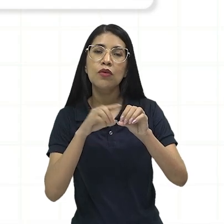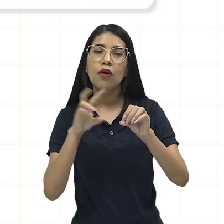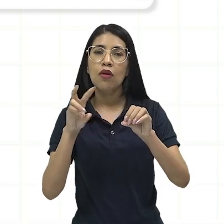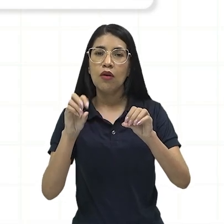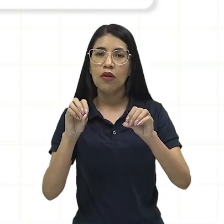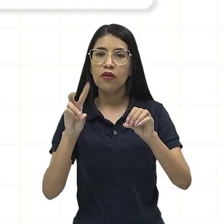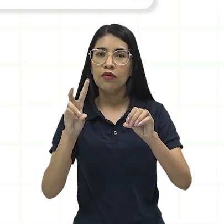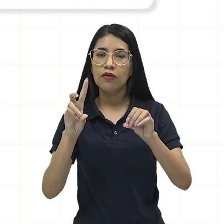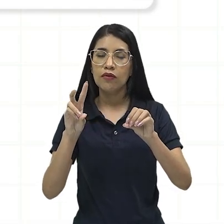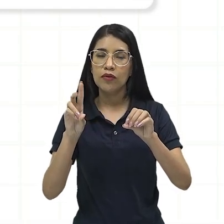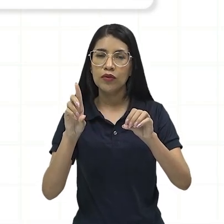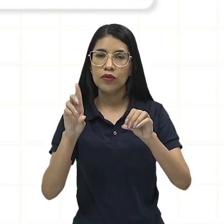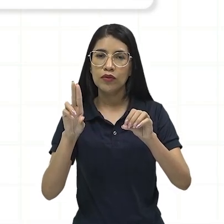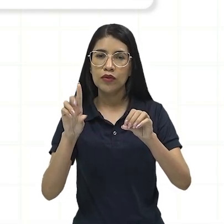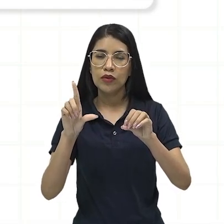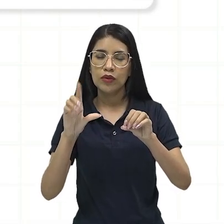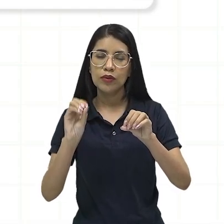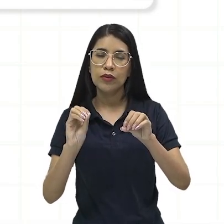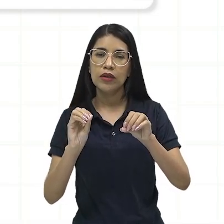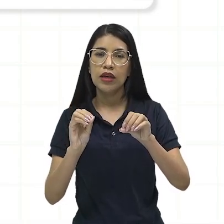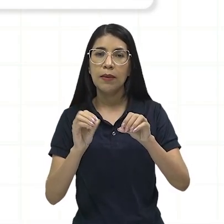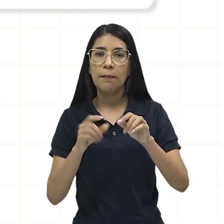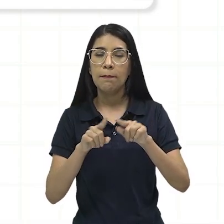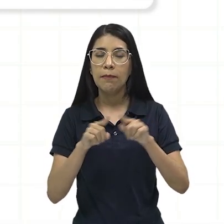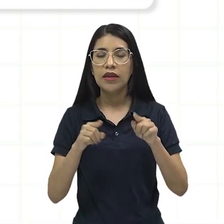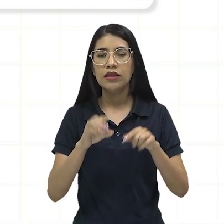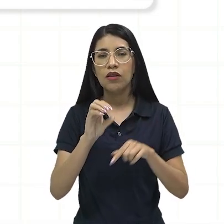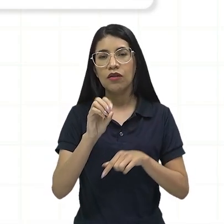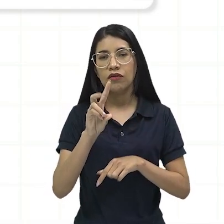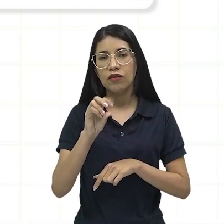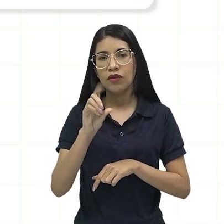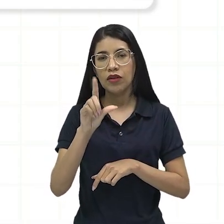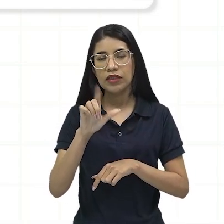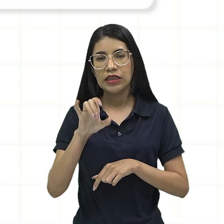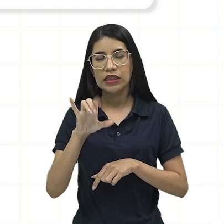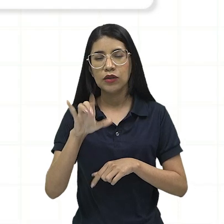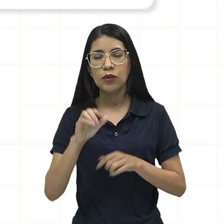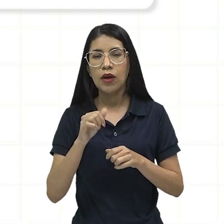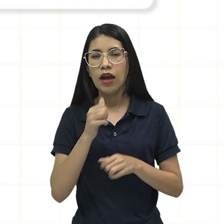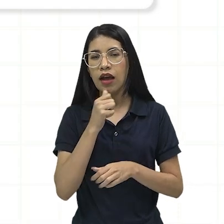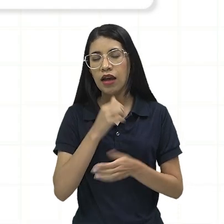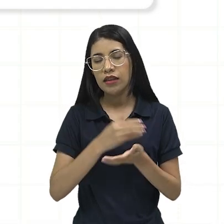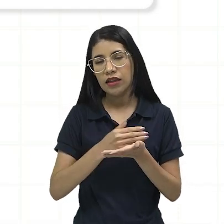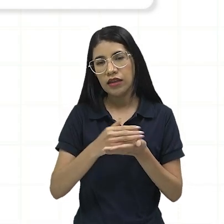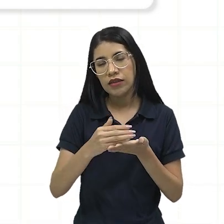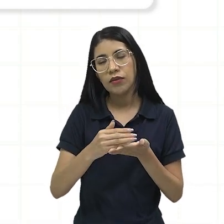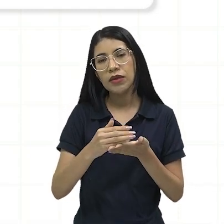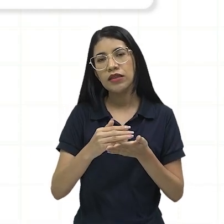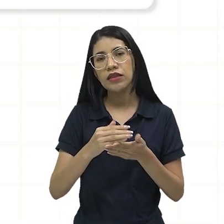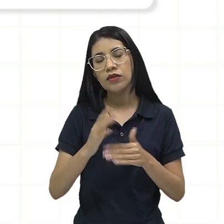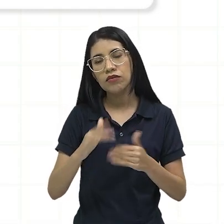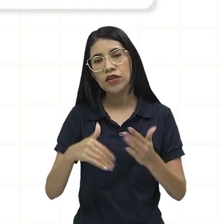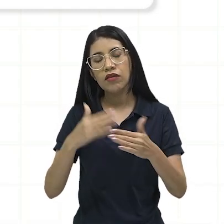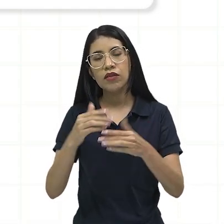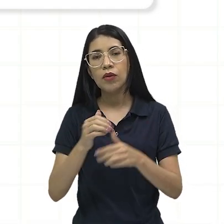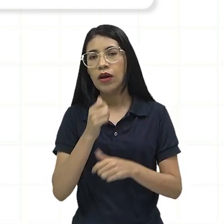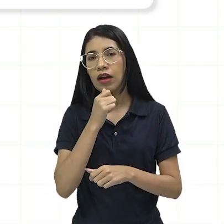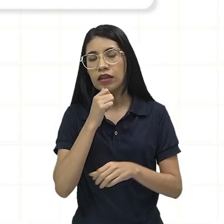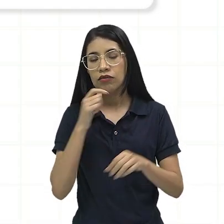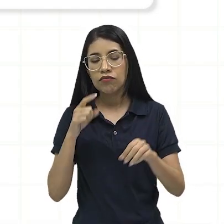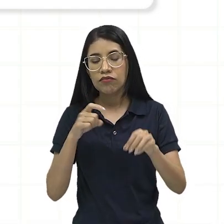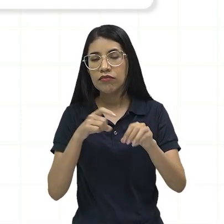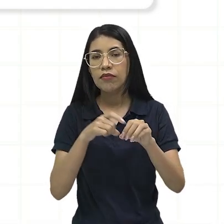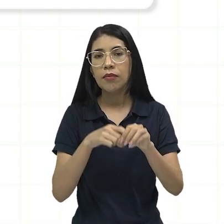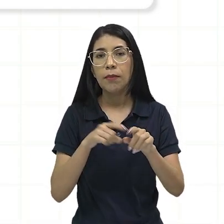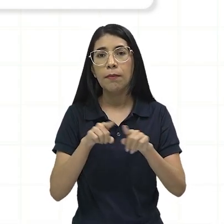chamado ovócito quando ele ainda está no estágio de desenvolvimento, ainda não foi fecundado, tá certo? Mas se trata da